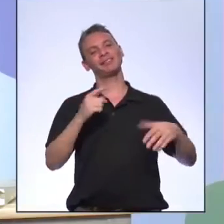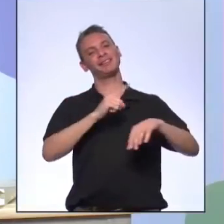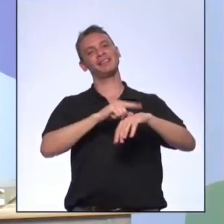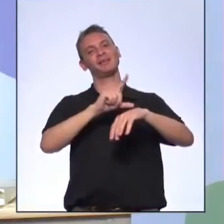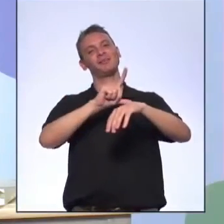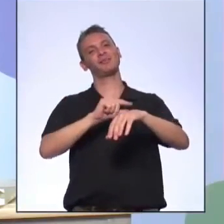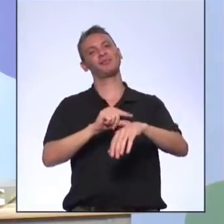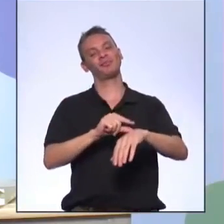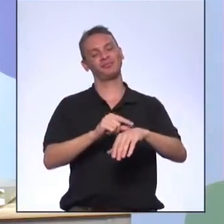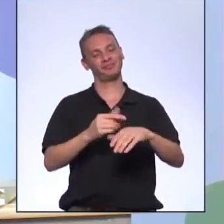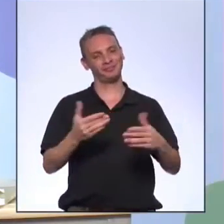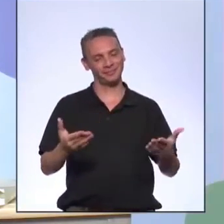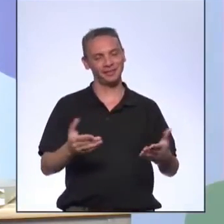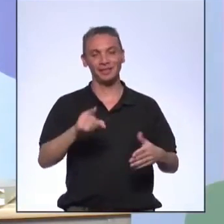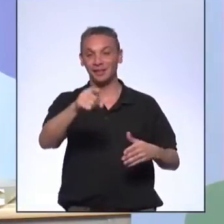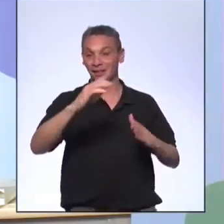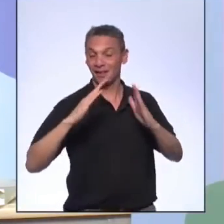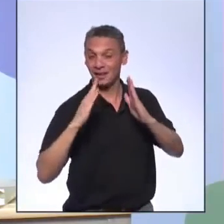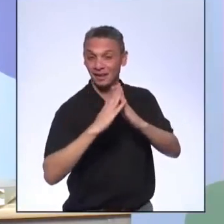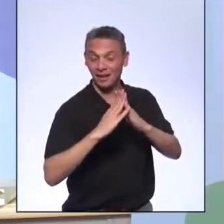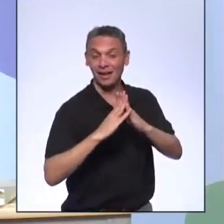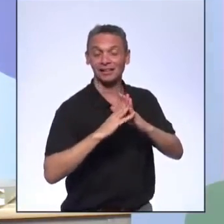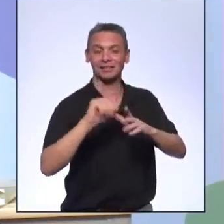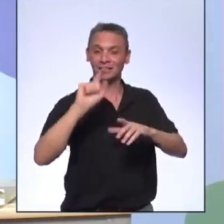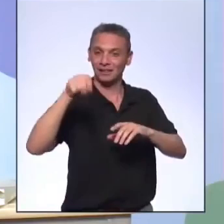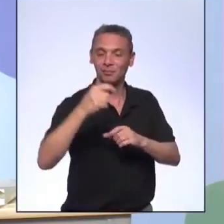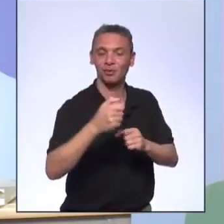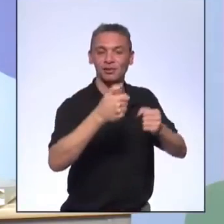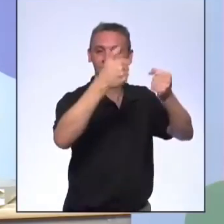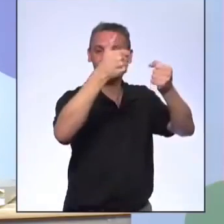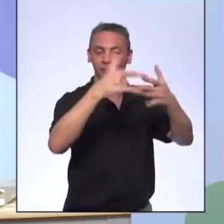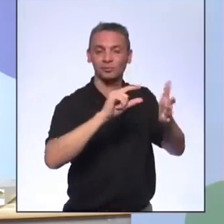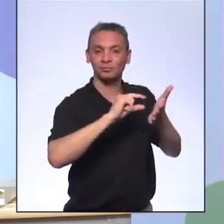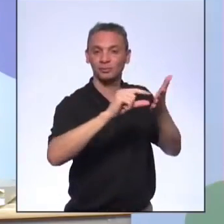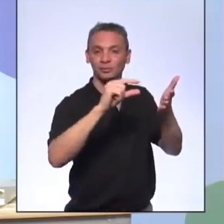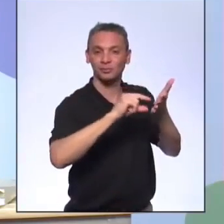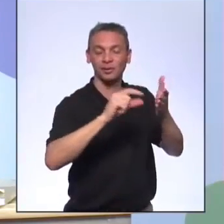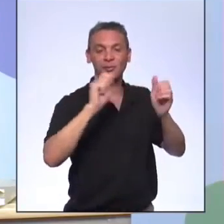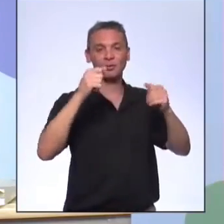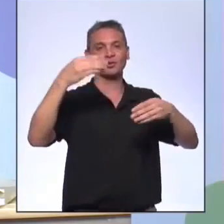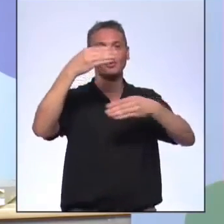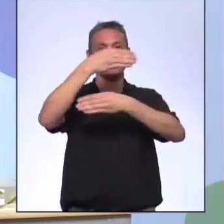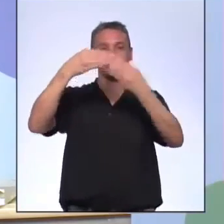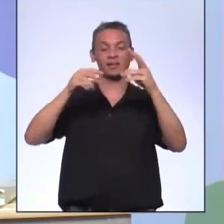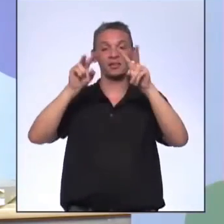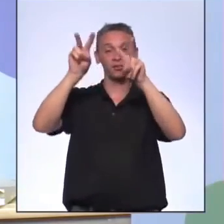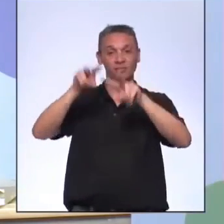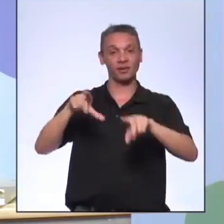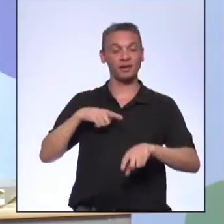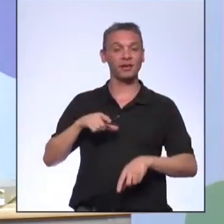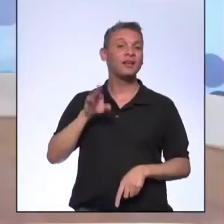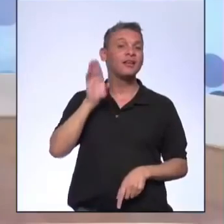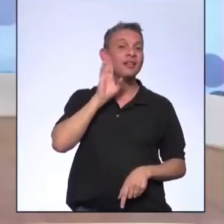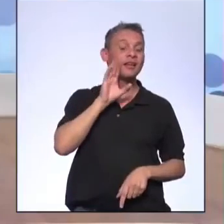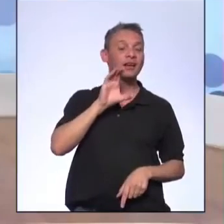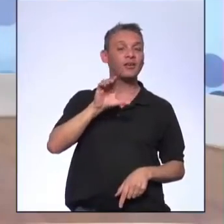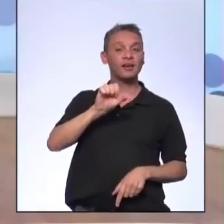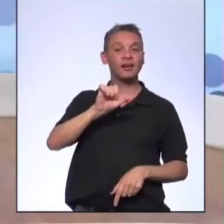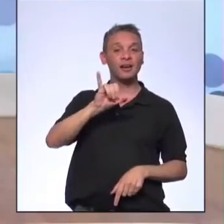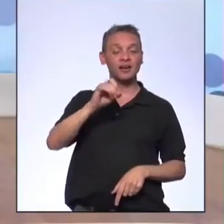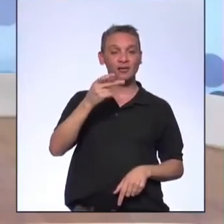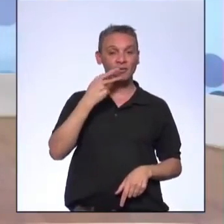da gente discutir mais, mas façam em casa, façam depois, tá? Fica aí, depois vocês pegam os slides e dá uma treinada. Fala, Mauro, o Caio dá diz, tempo.